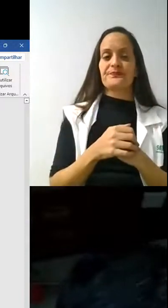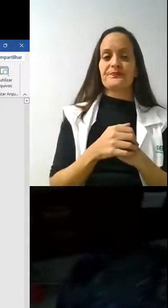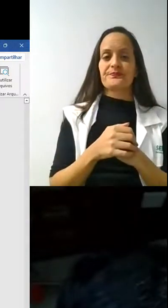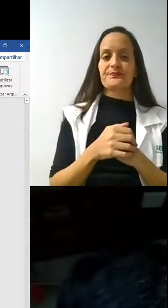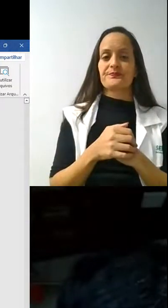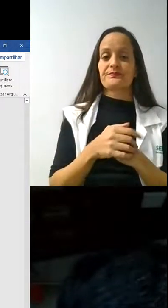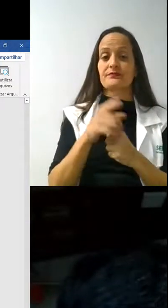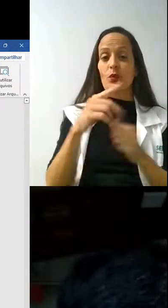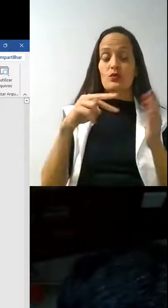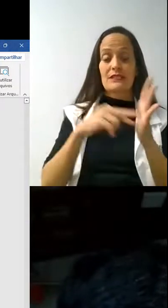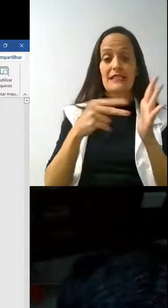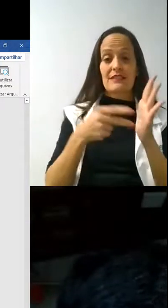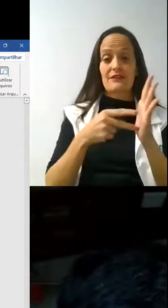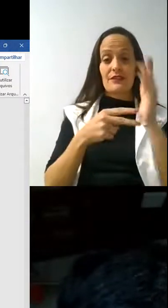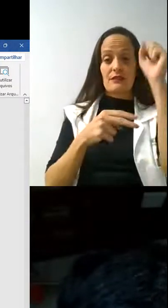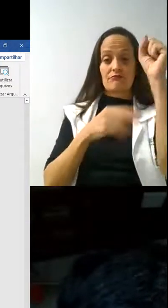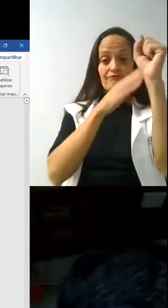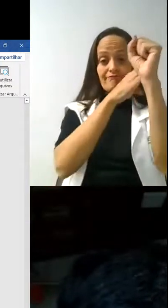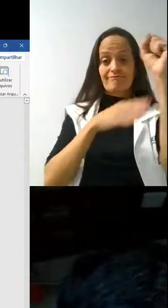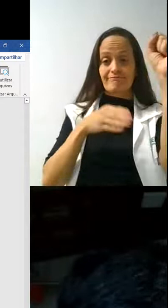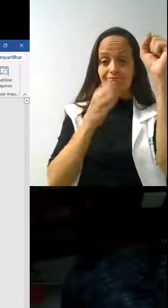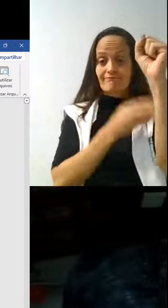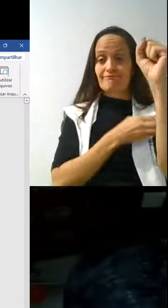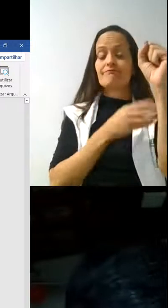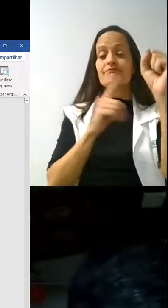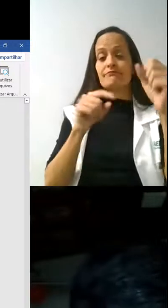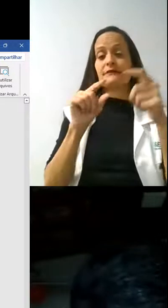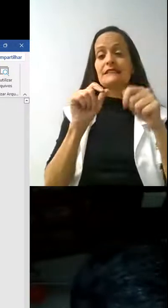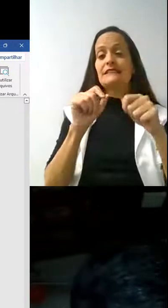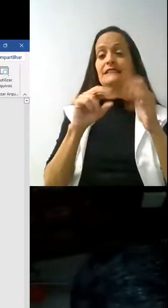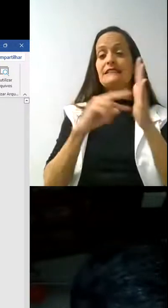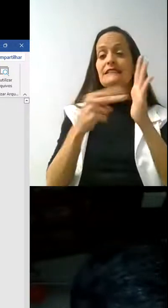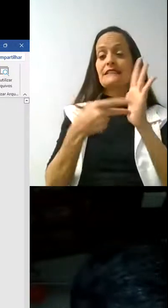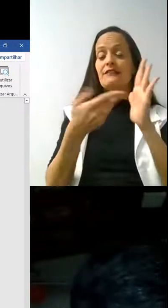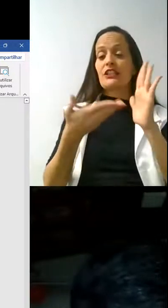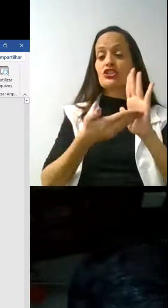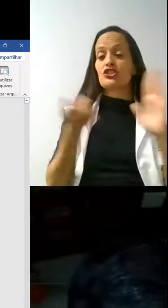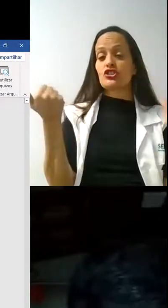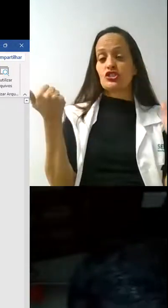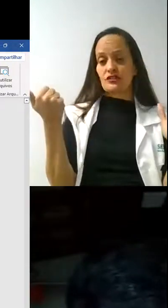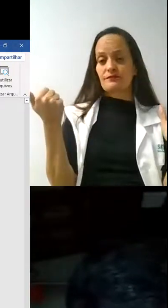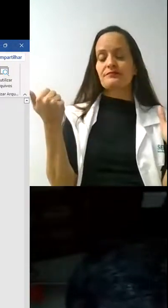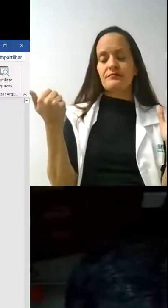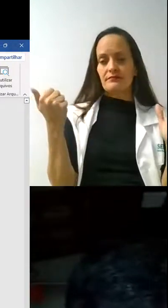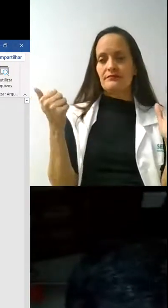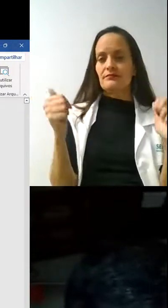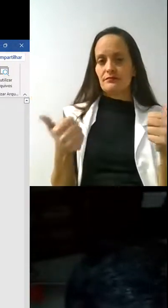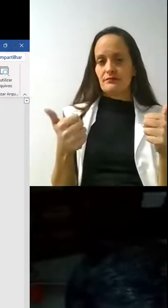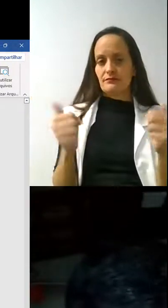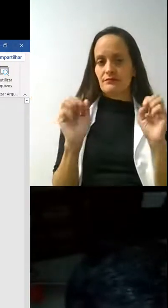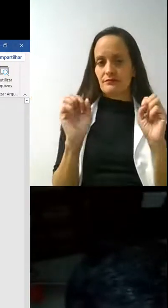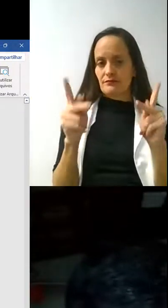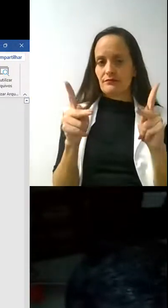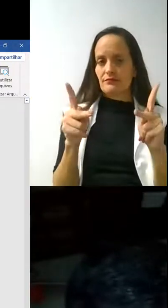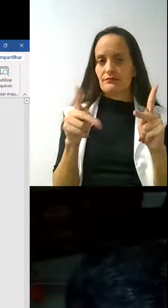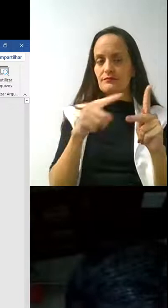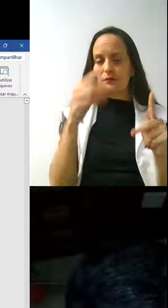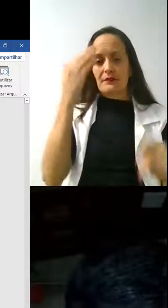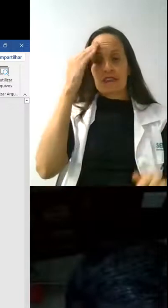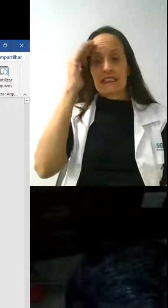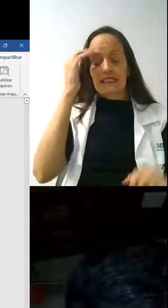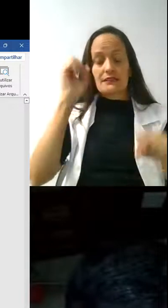porque aqui realmente a gente vai retirar esse poste 23, né? Se você vê essa simbologia em um determinado projeto com um X em